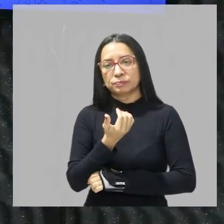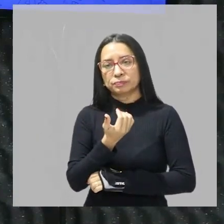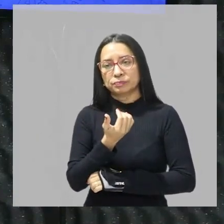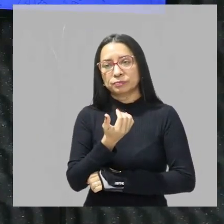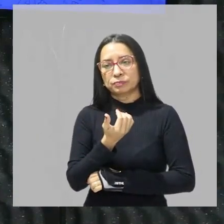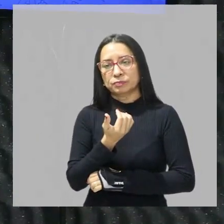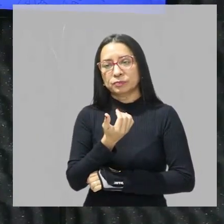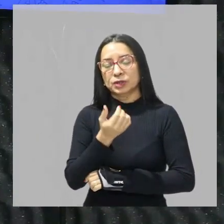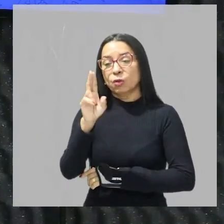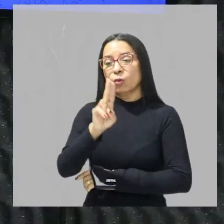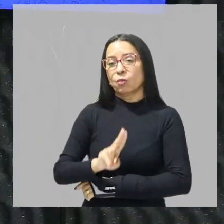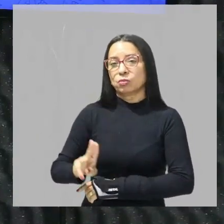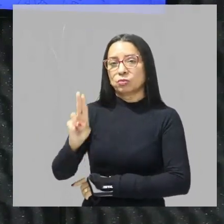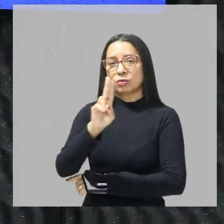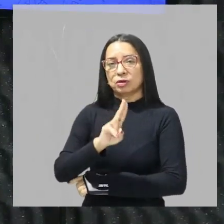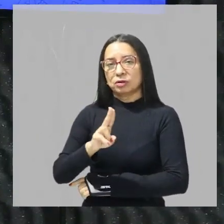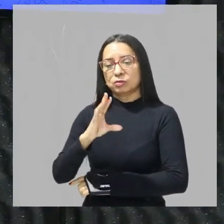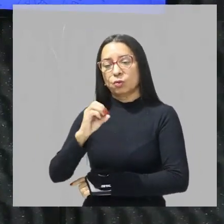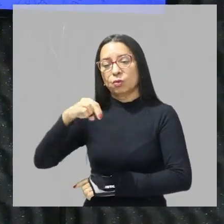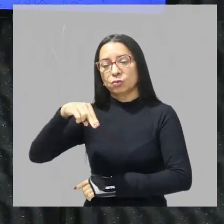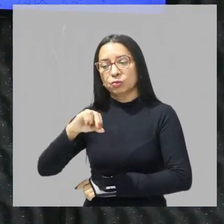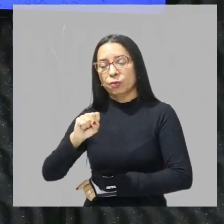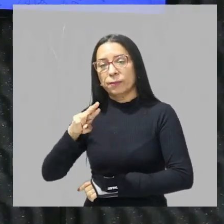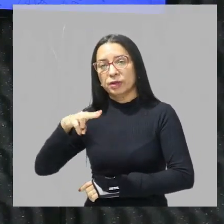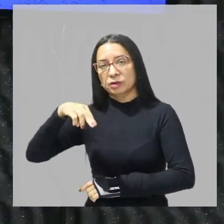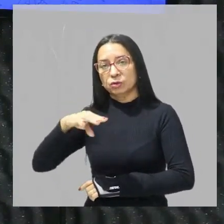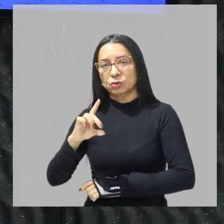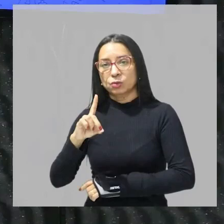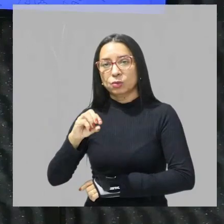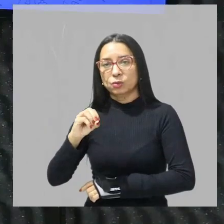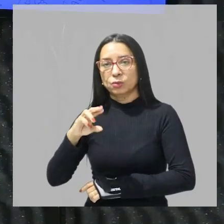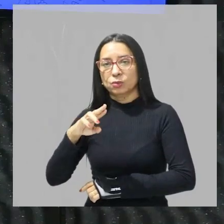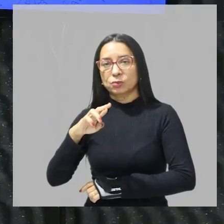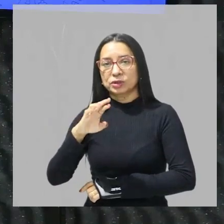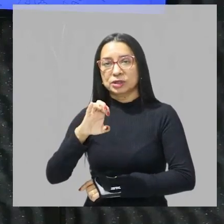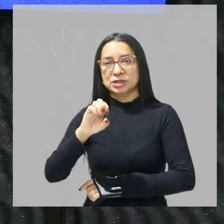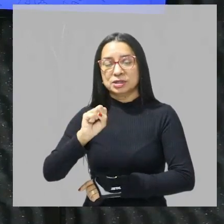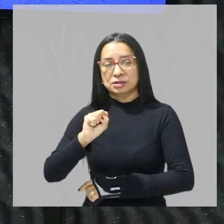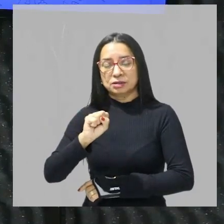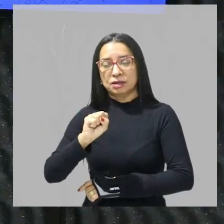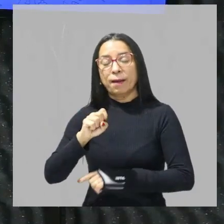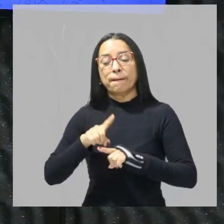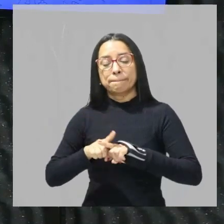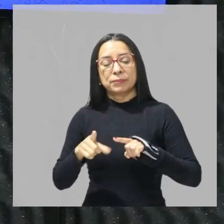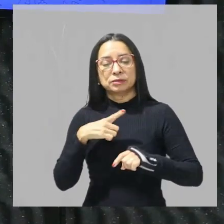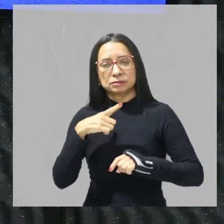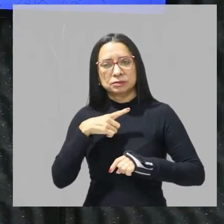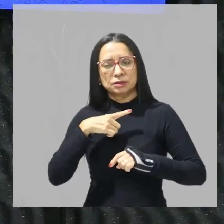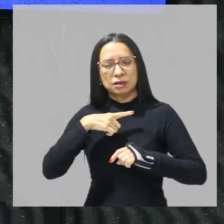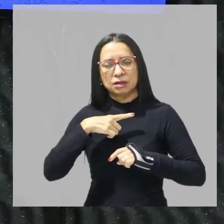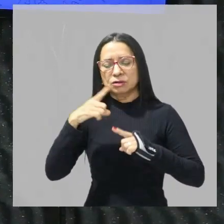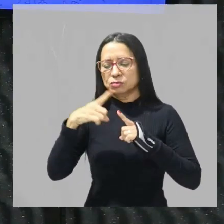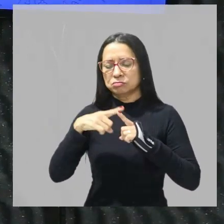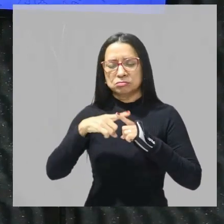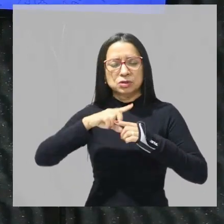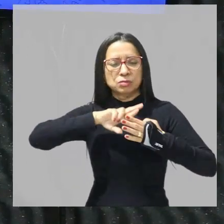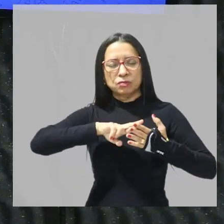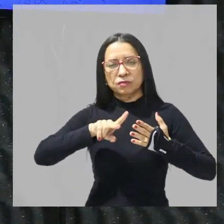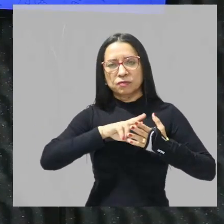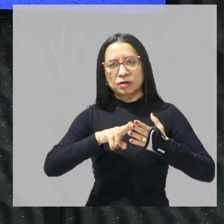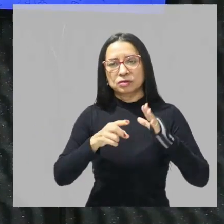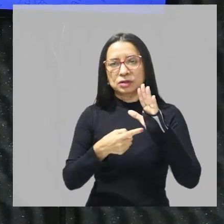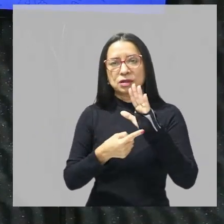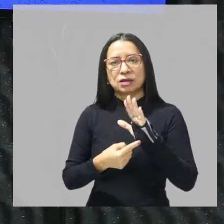são consumidores, certo? Beleza. Só que eu tenho vários tipos de consumidores. Eu estou representando aqui o